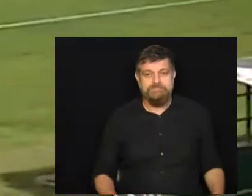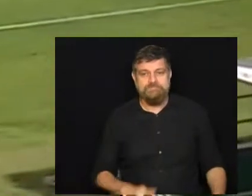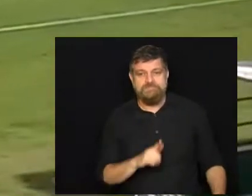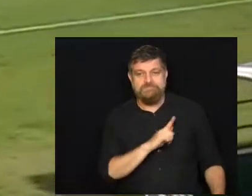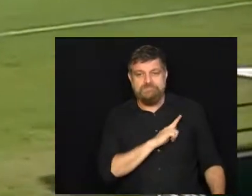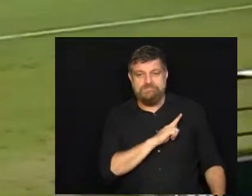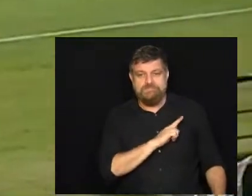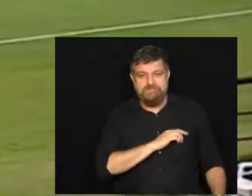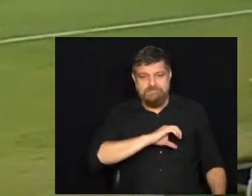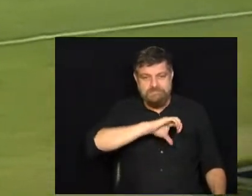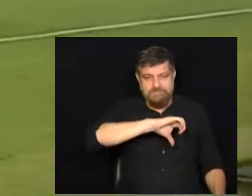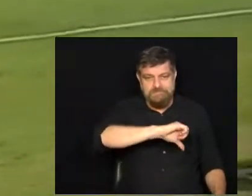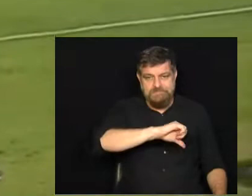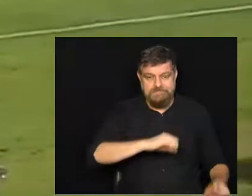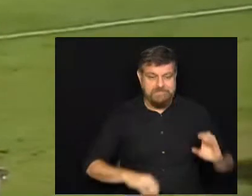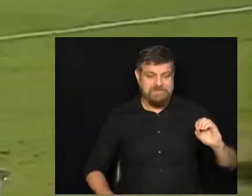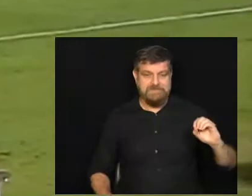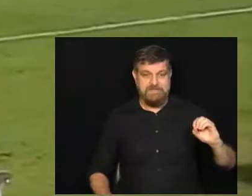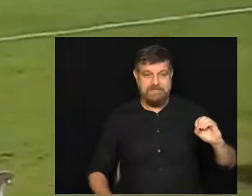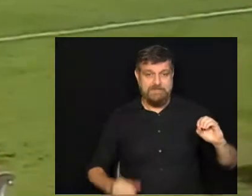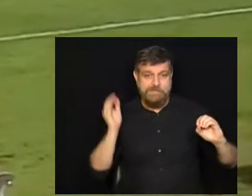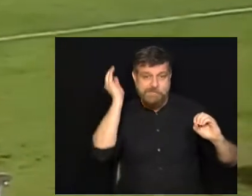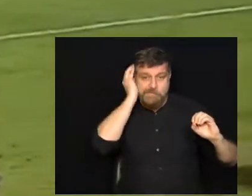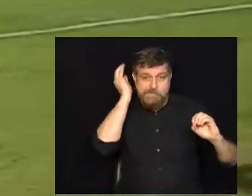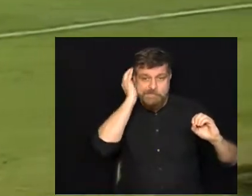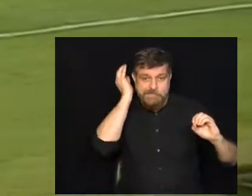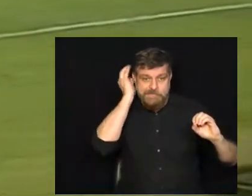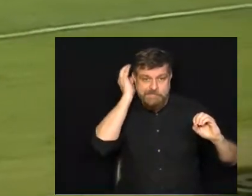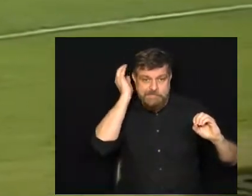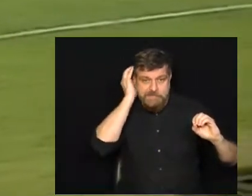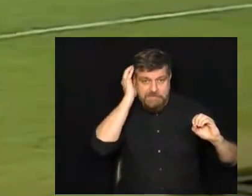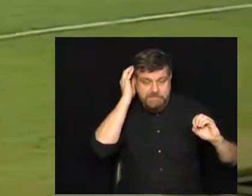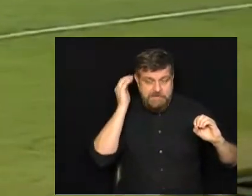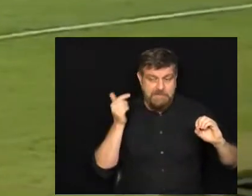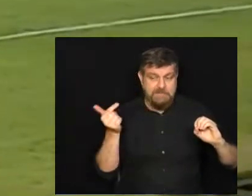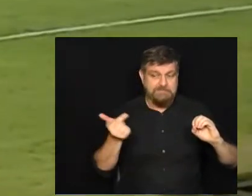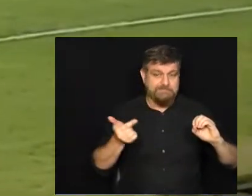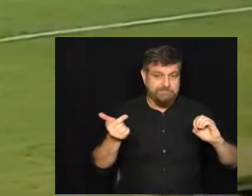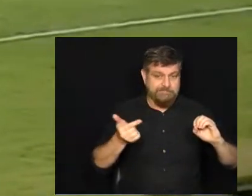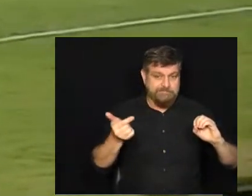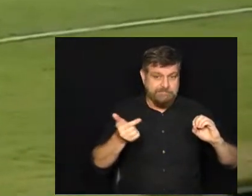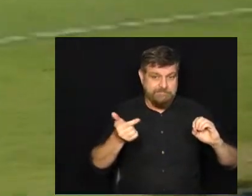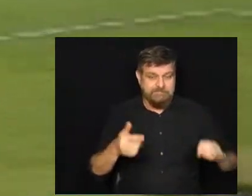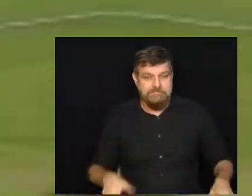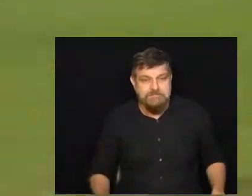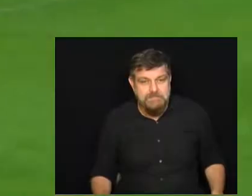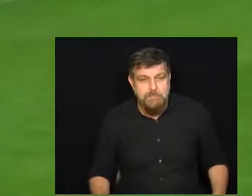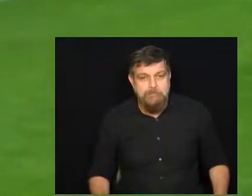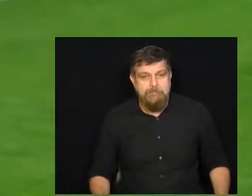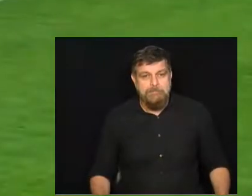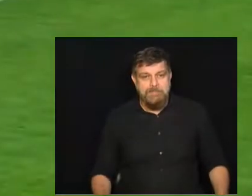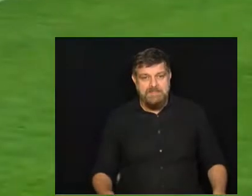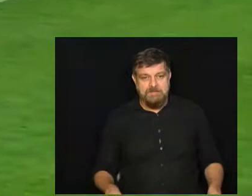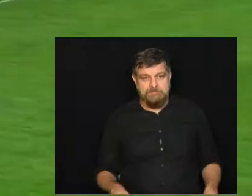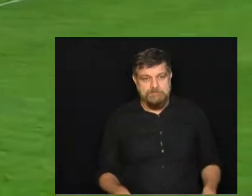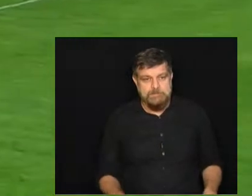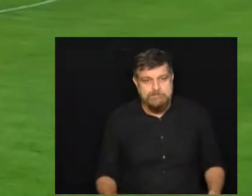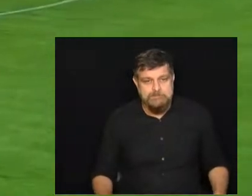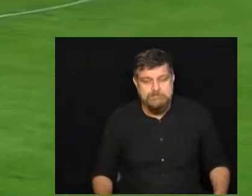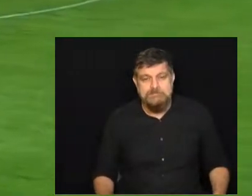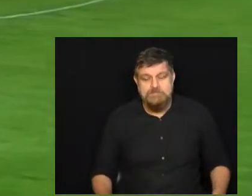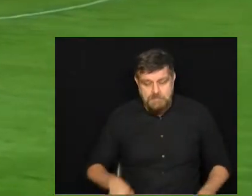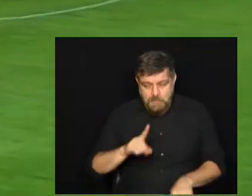na 9ª colocação 0, Coritiba, o vice-líder 2. No